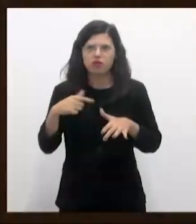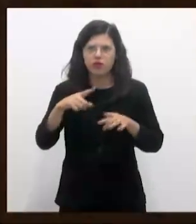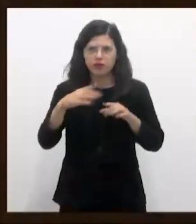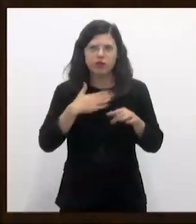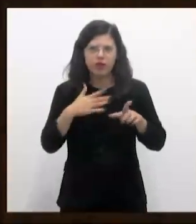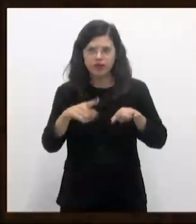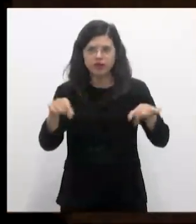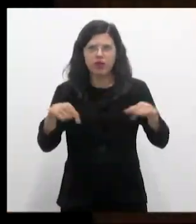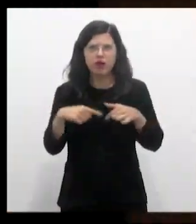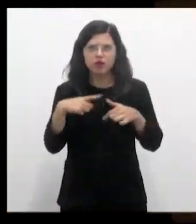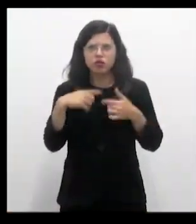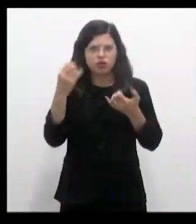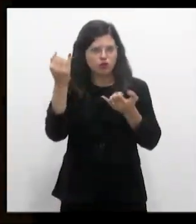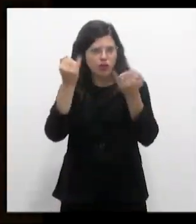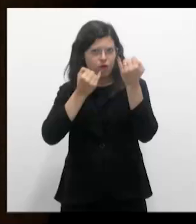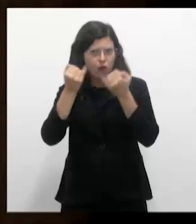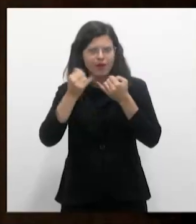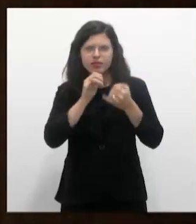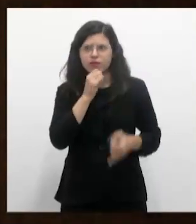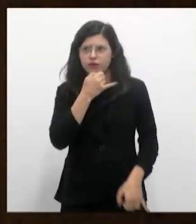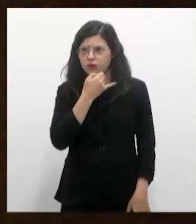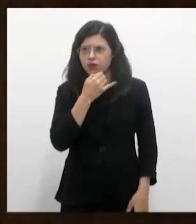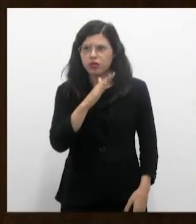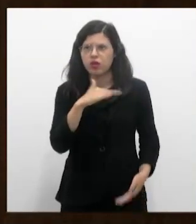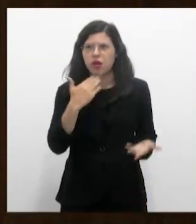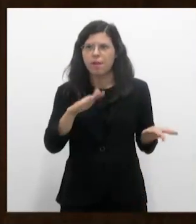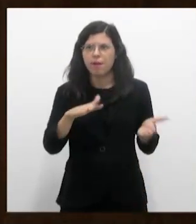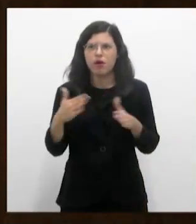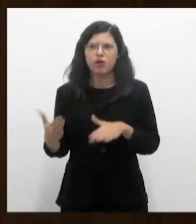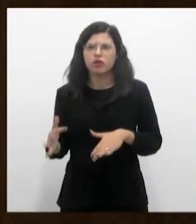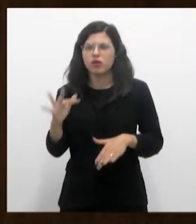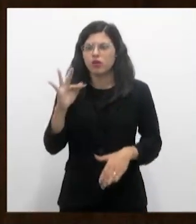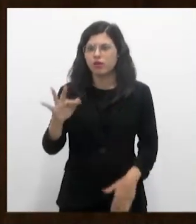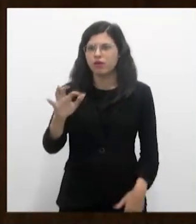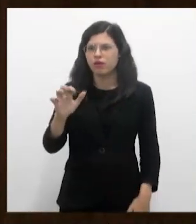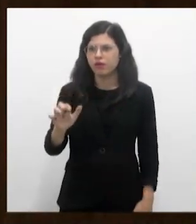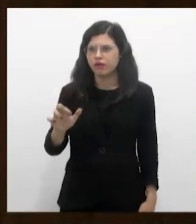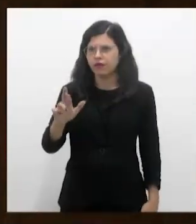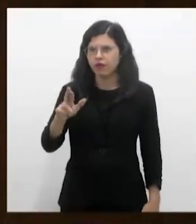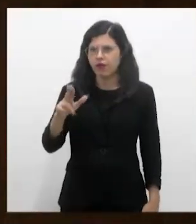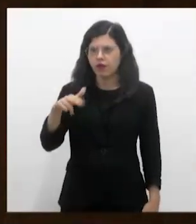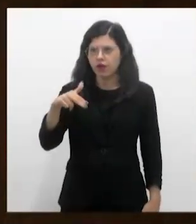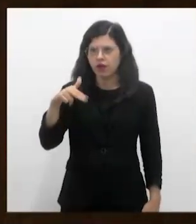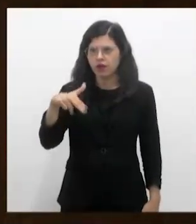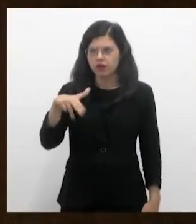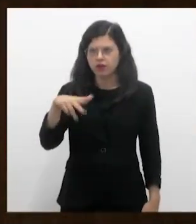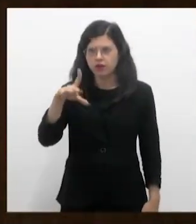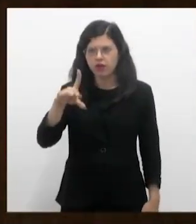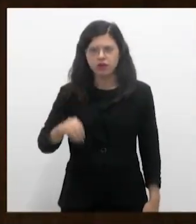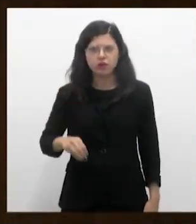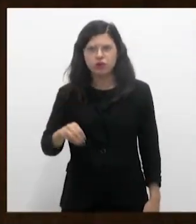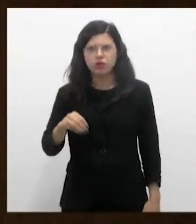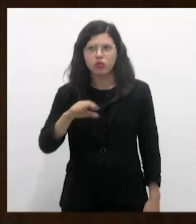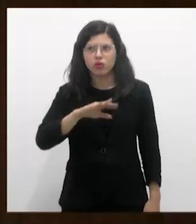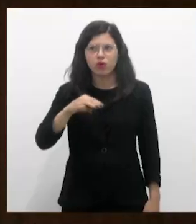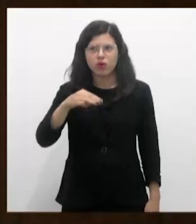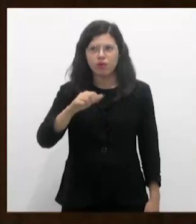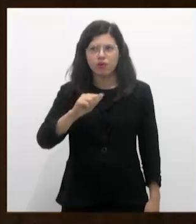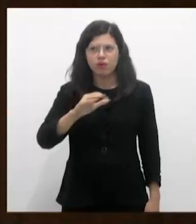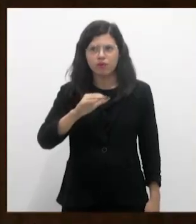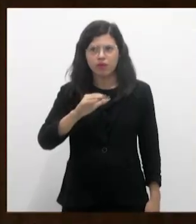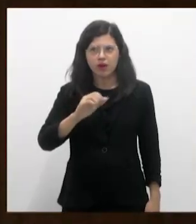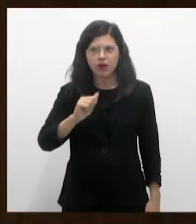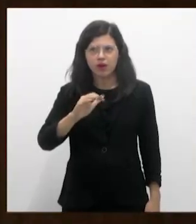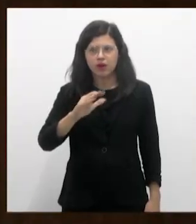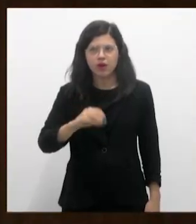recebi uma notícia muito triste do falecimento de Fernando Macaco, pai, inclusive, da minha assessora de plenário, que